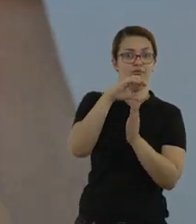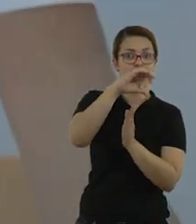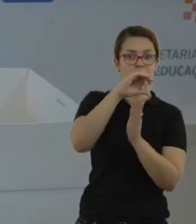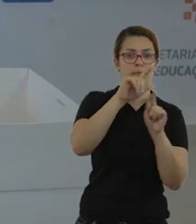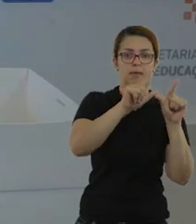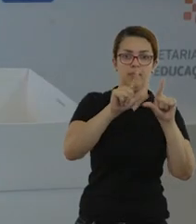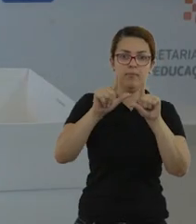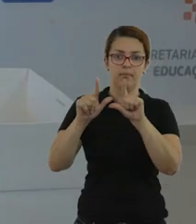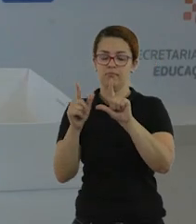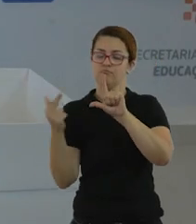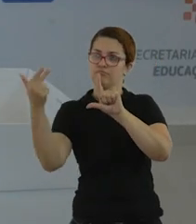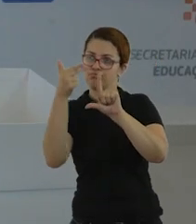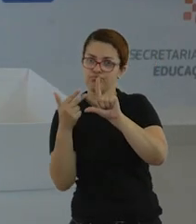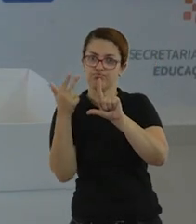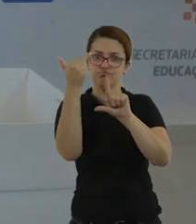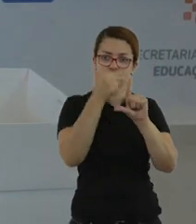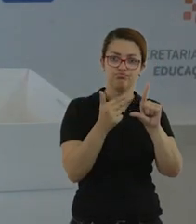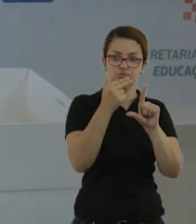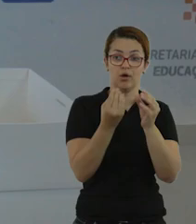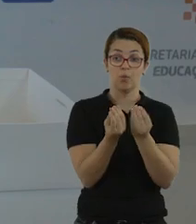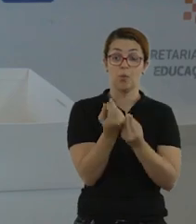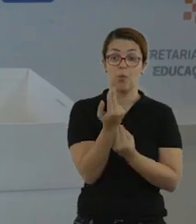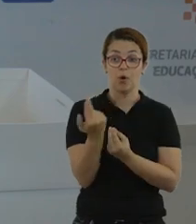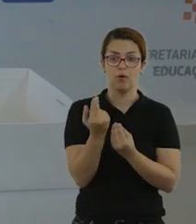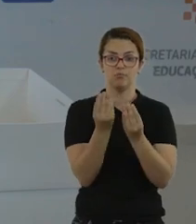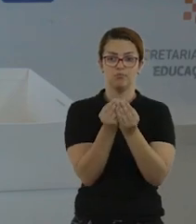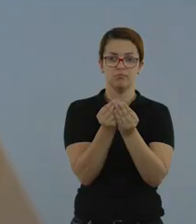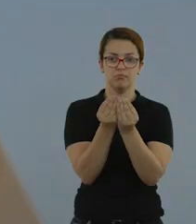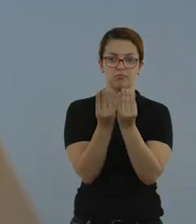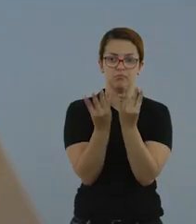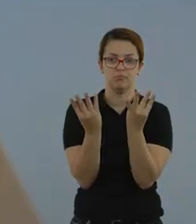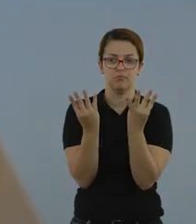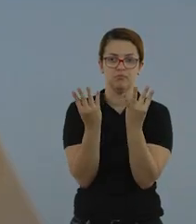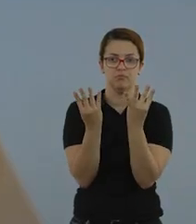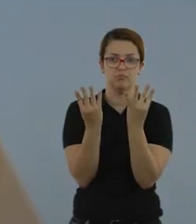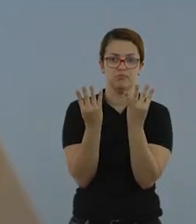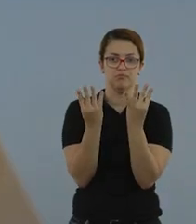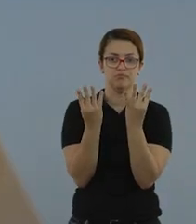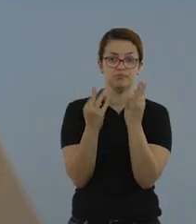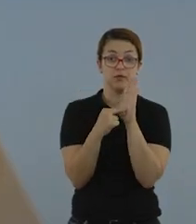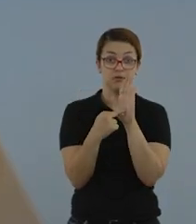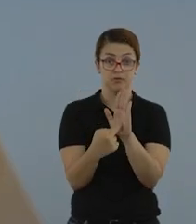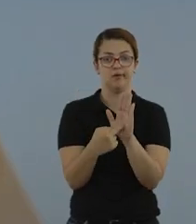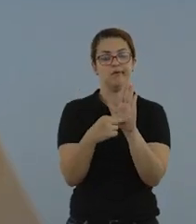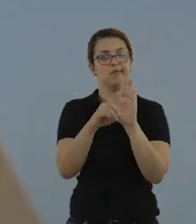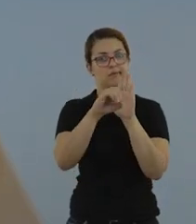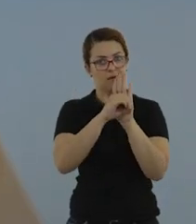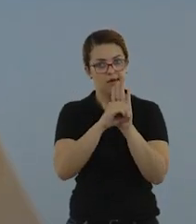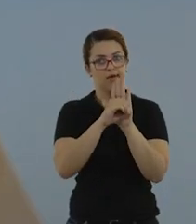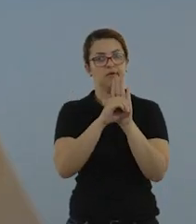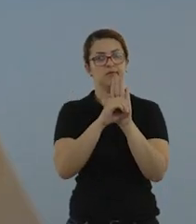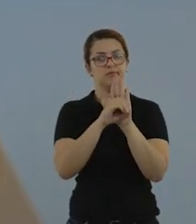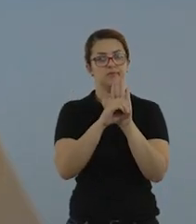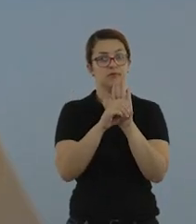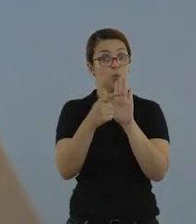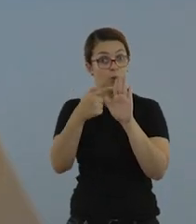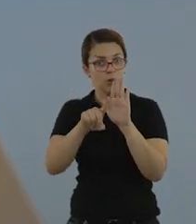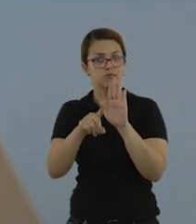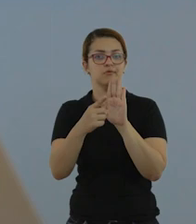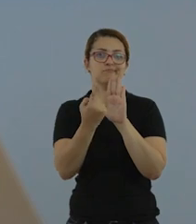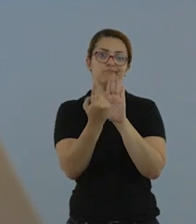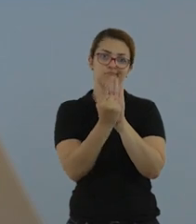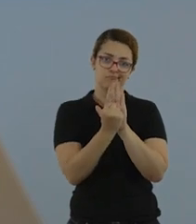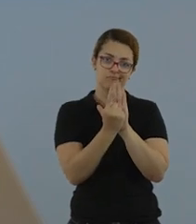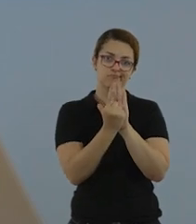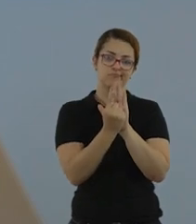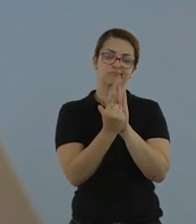cortar. E elas vão ficar assim. Vamos representar os números, ó. O 0, aí nós temos o